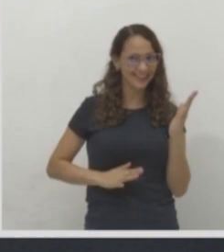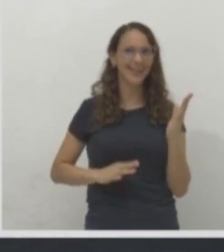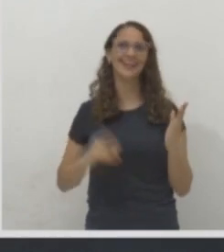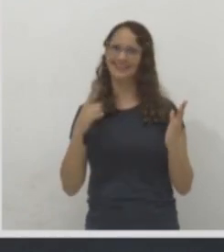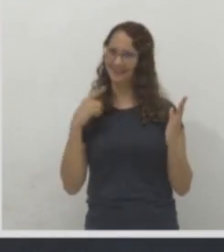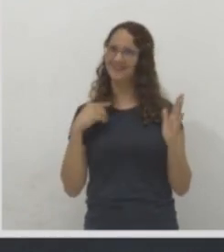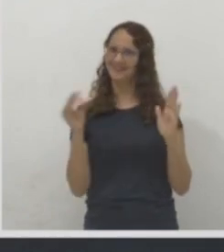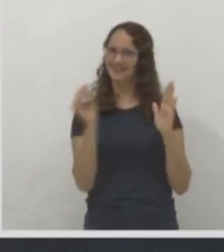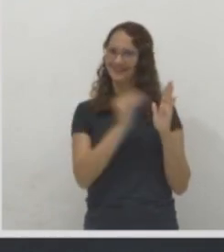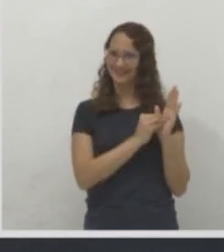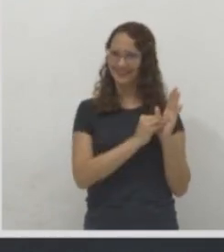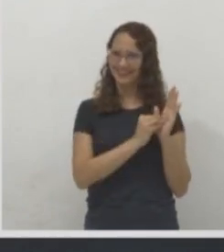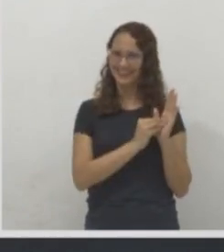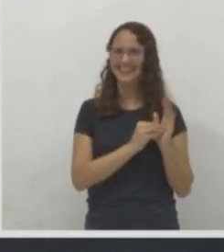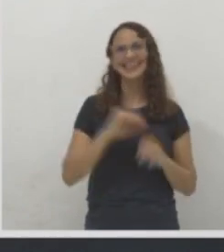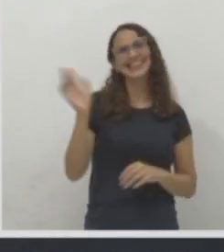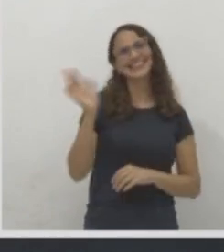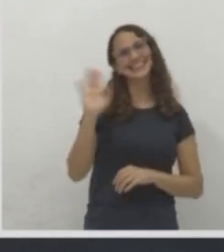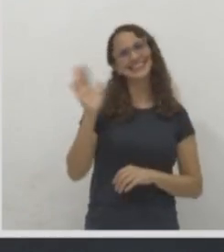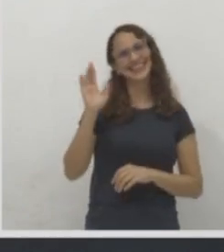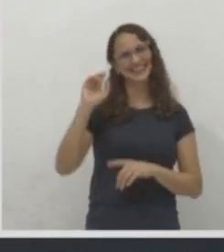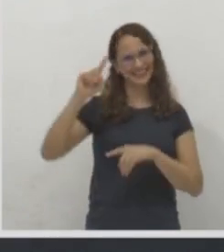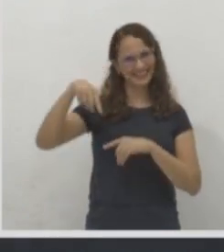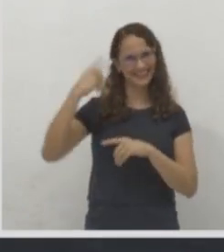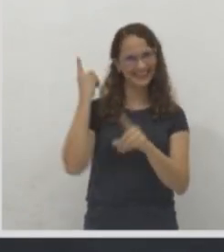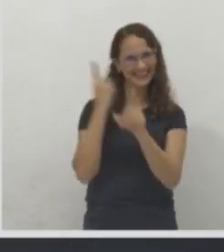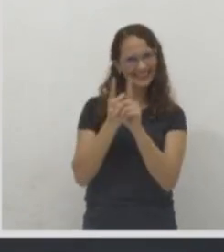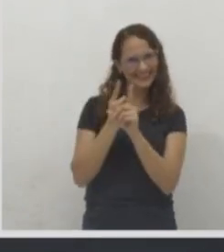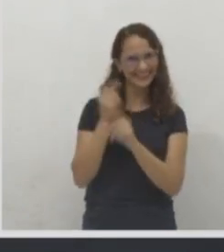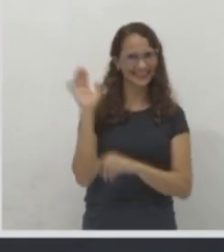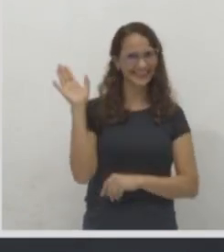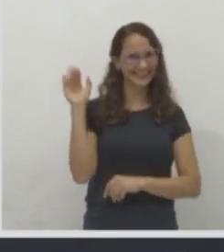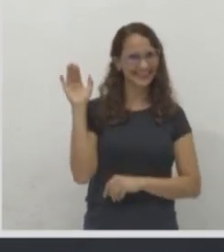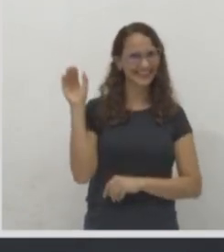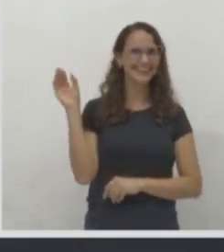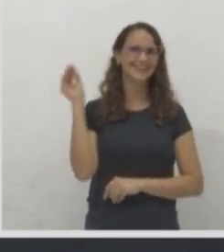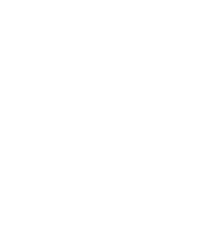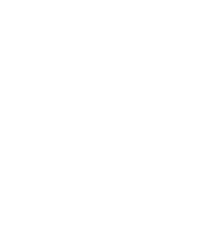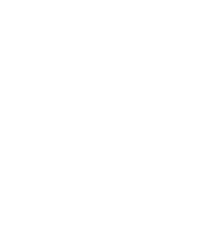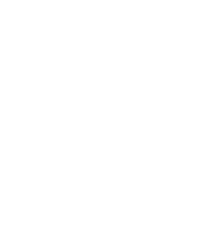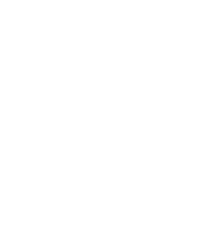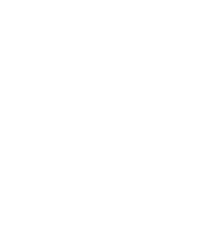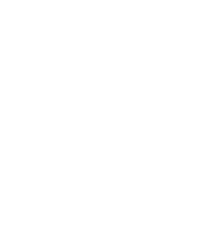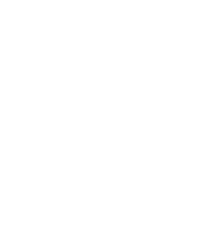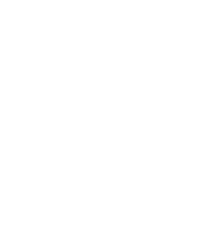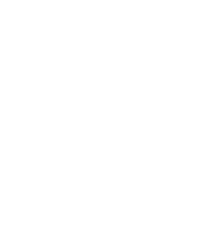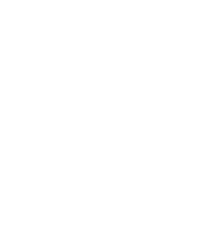assunto e até a nossa próxima aula. Beijos, queridos!